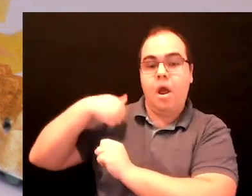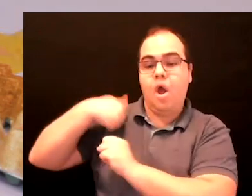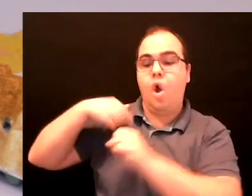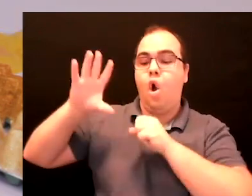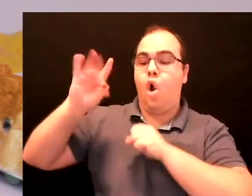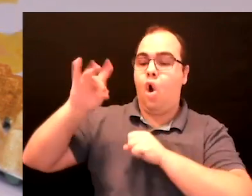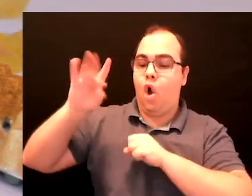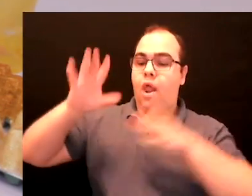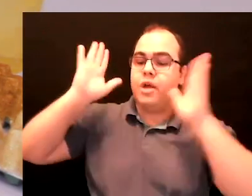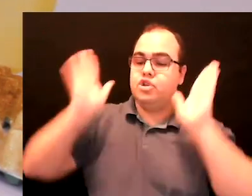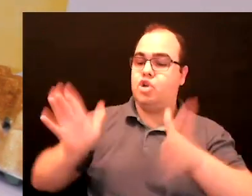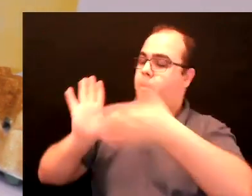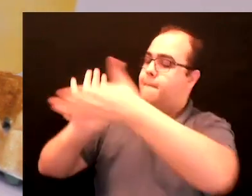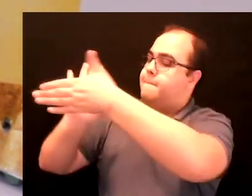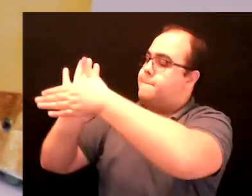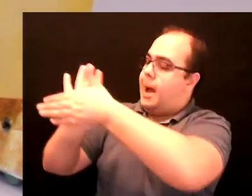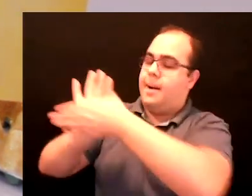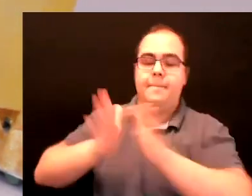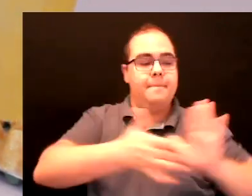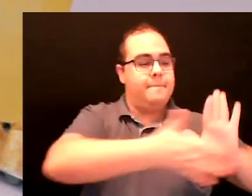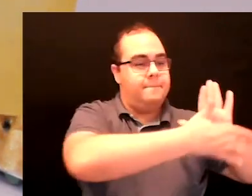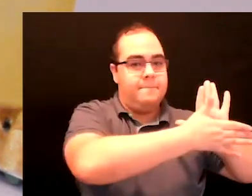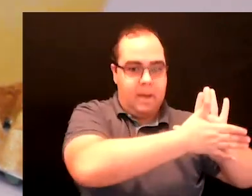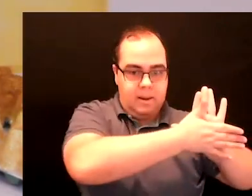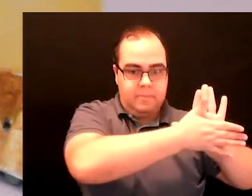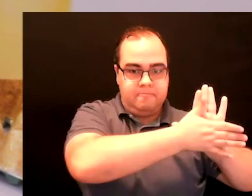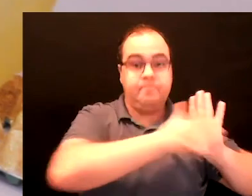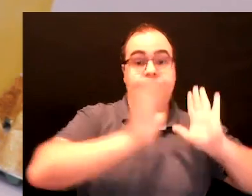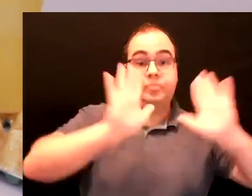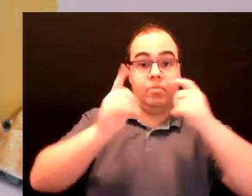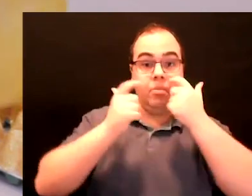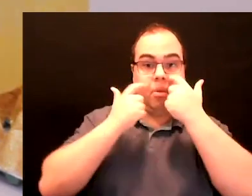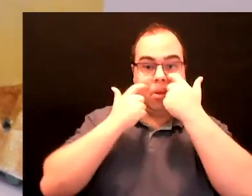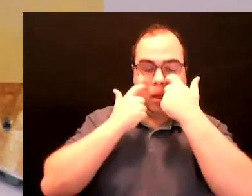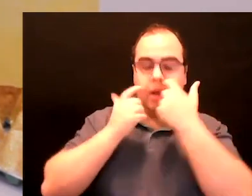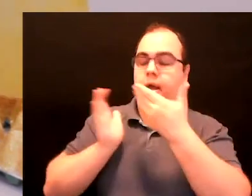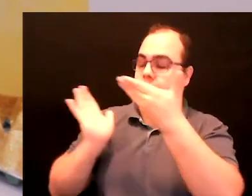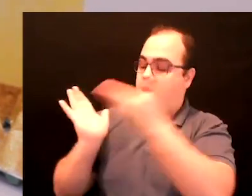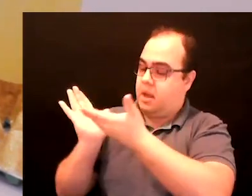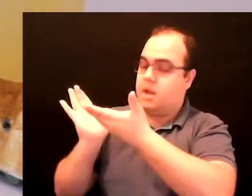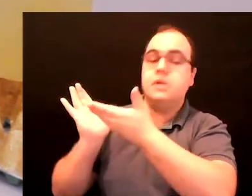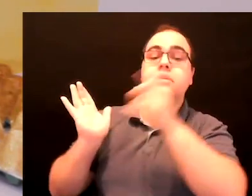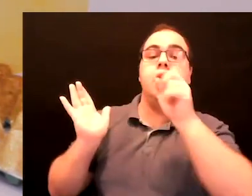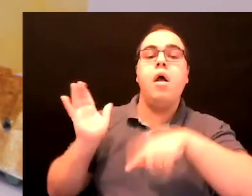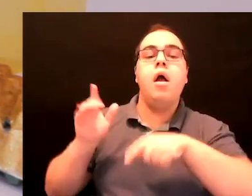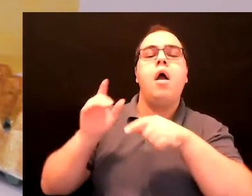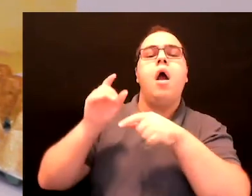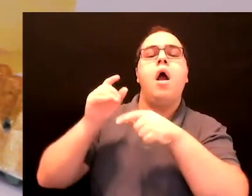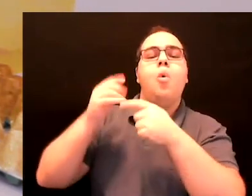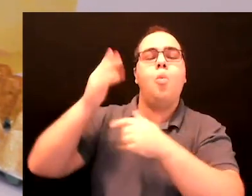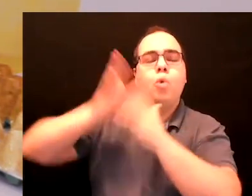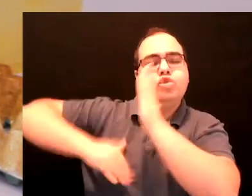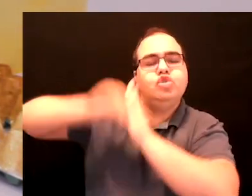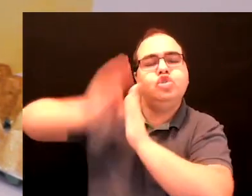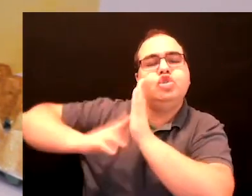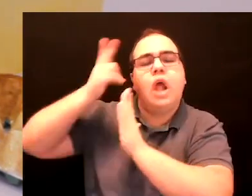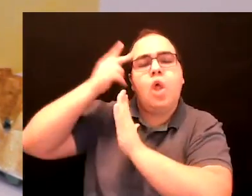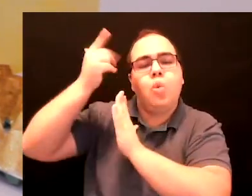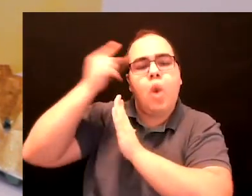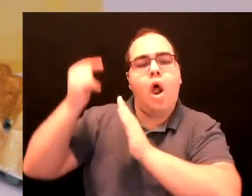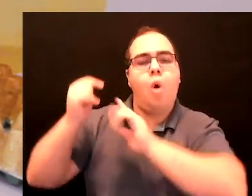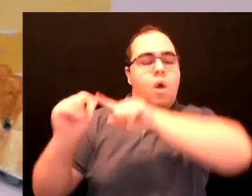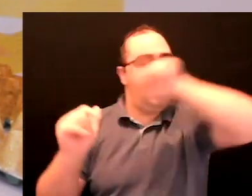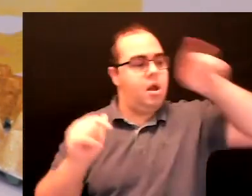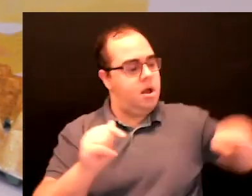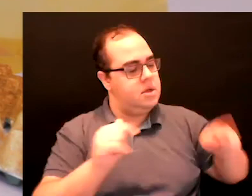né? Vocês conseguem ver aqui que eu colei dois, né? Um, esse aqui da minha esquerda, que foi pintado